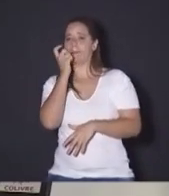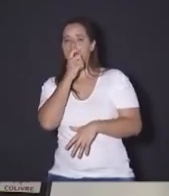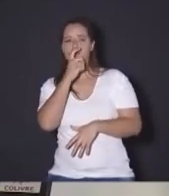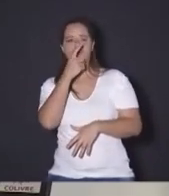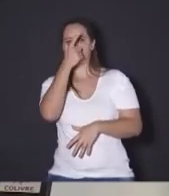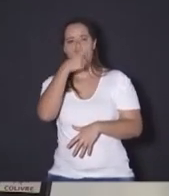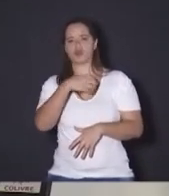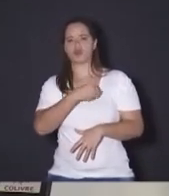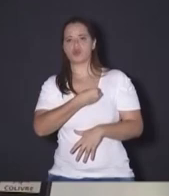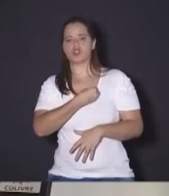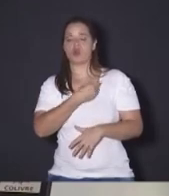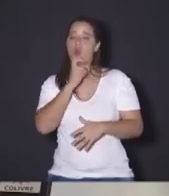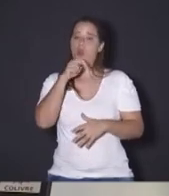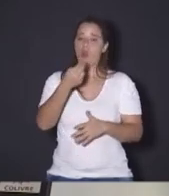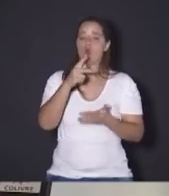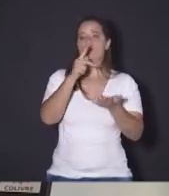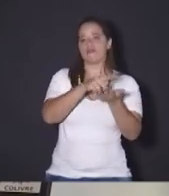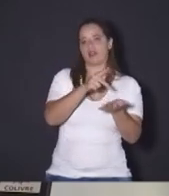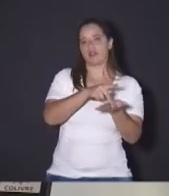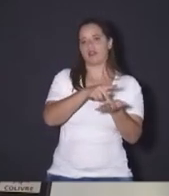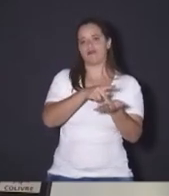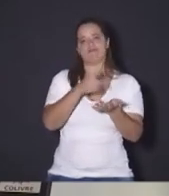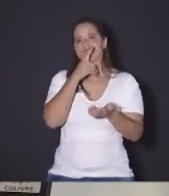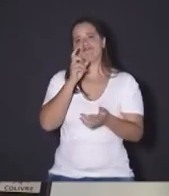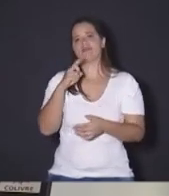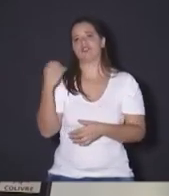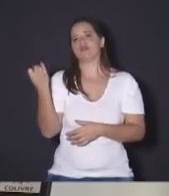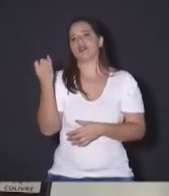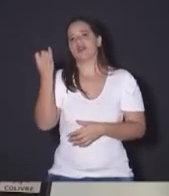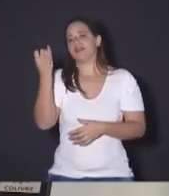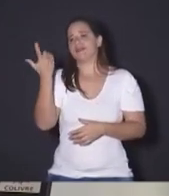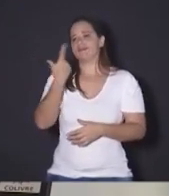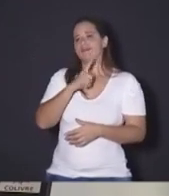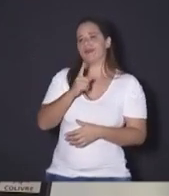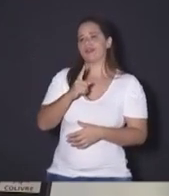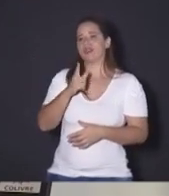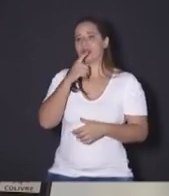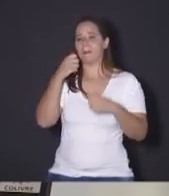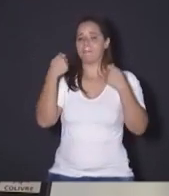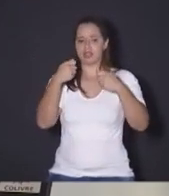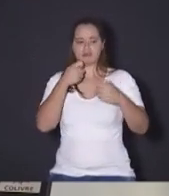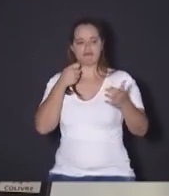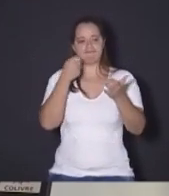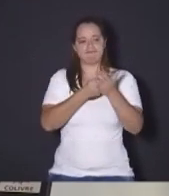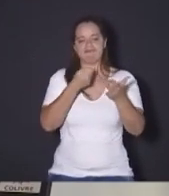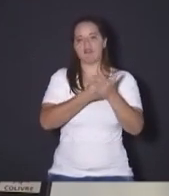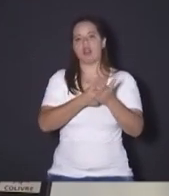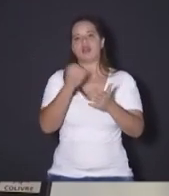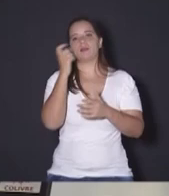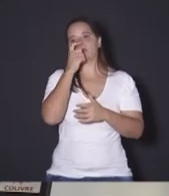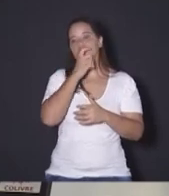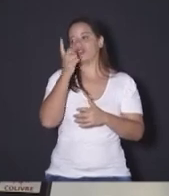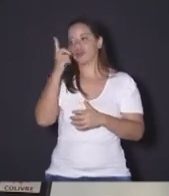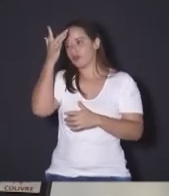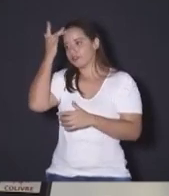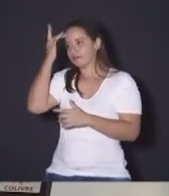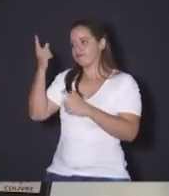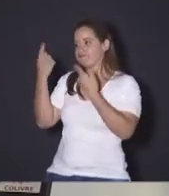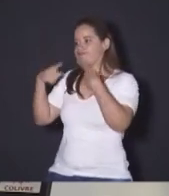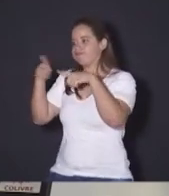uma pessoa de verdade e isso é irrelevante você deve atacar a mentira e não as pessoas apesar é